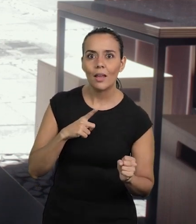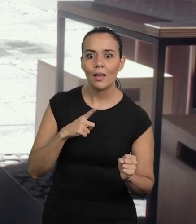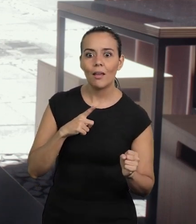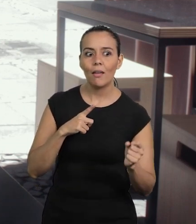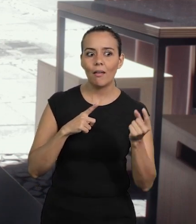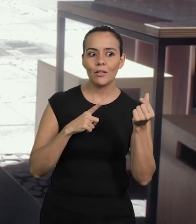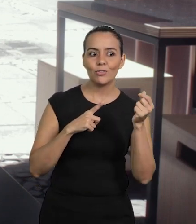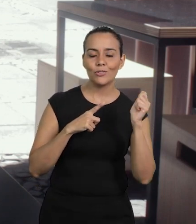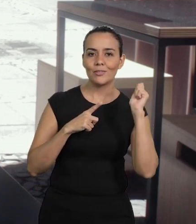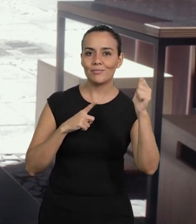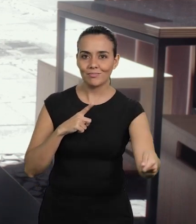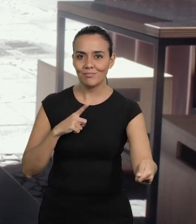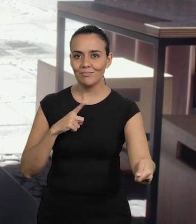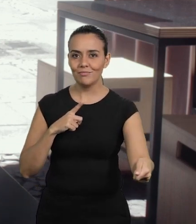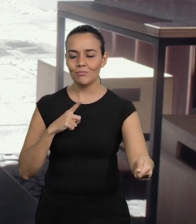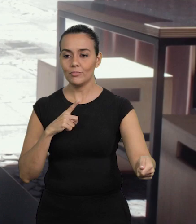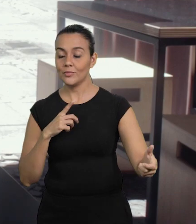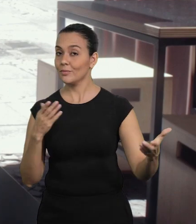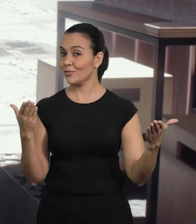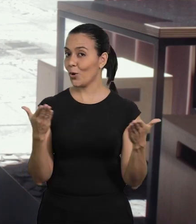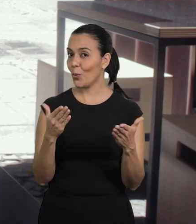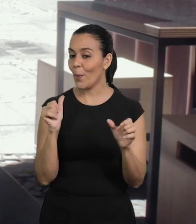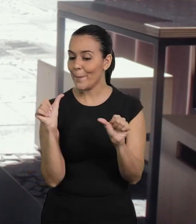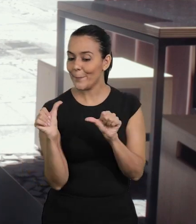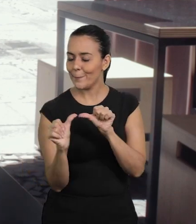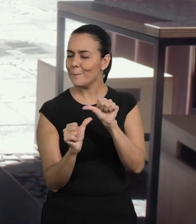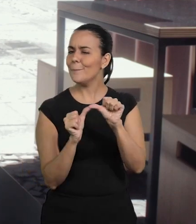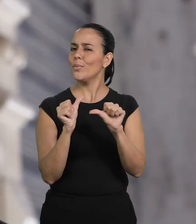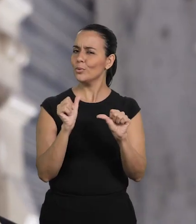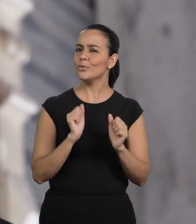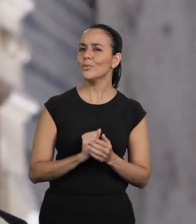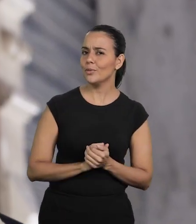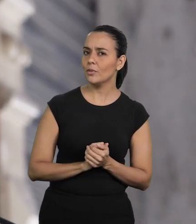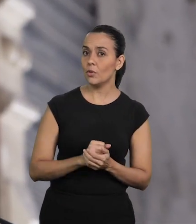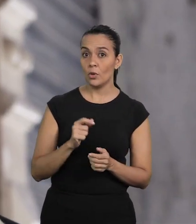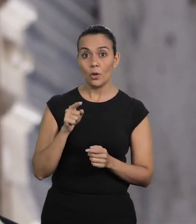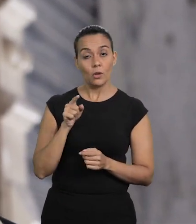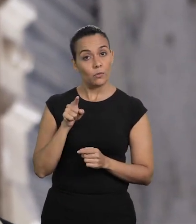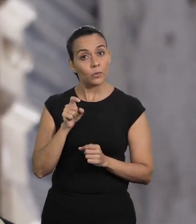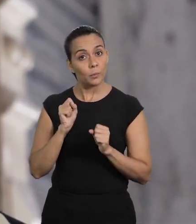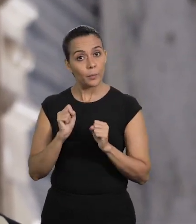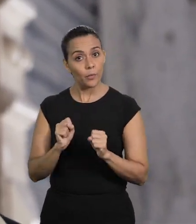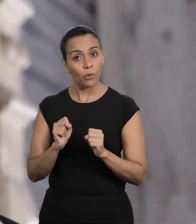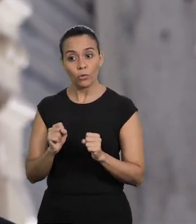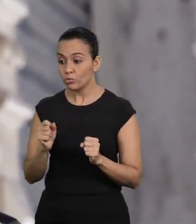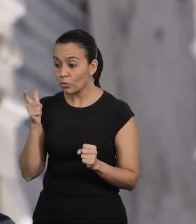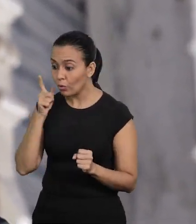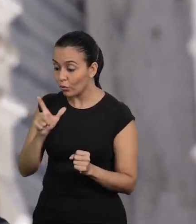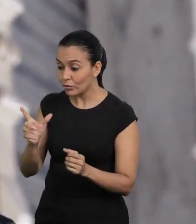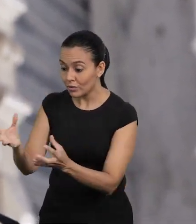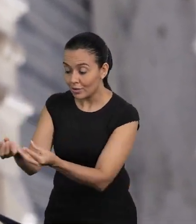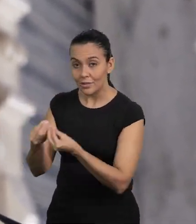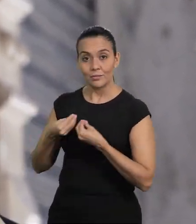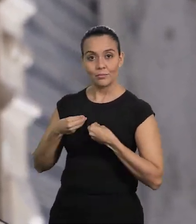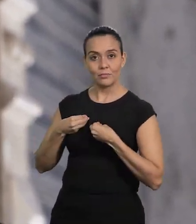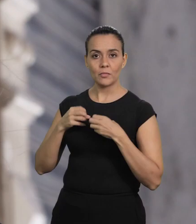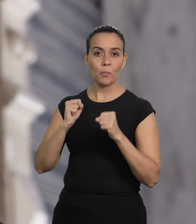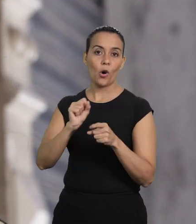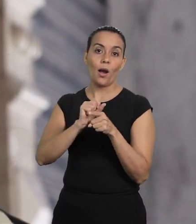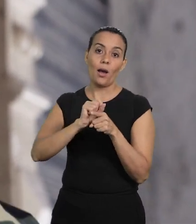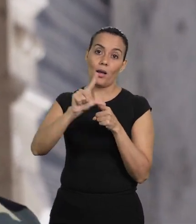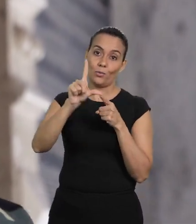E hoje em dia, isso pode ser questionado. Você pode consumir sem comprar. Você pode consumir alugando, você